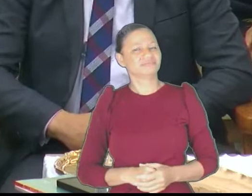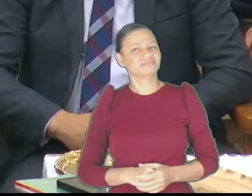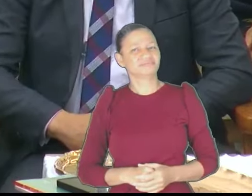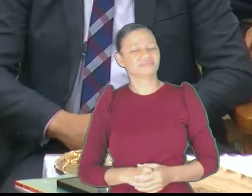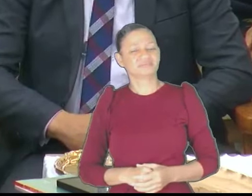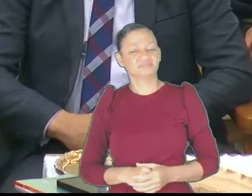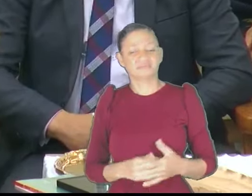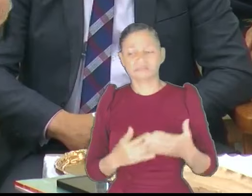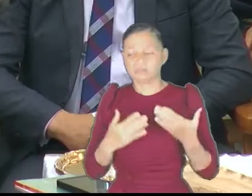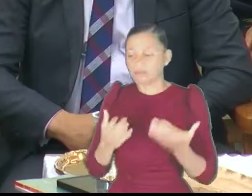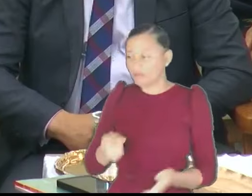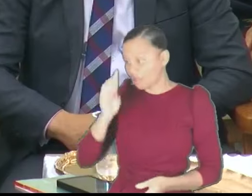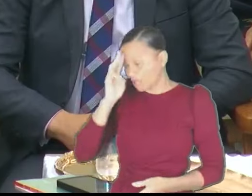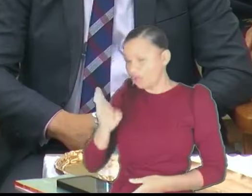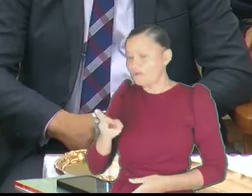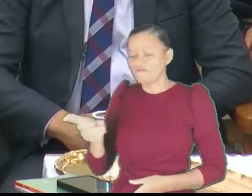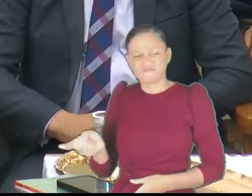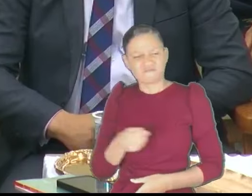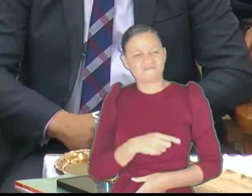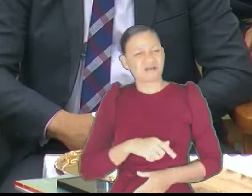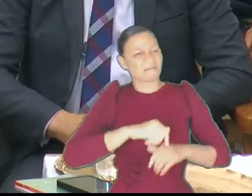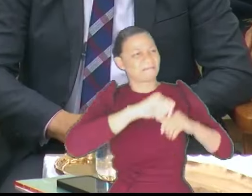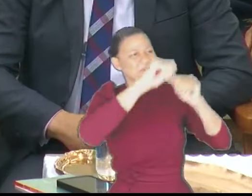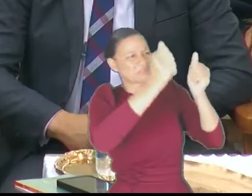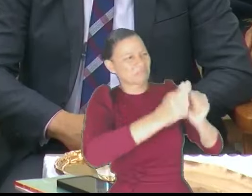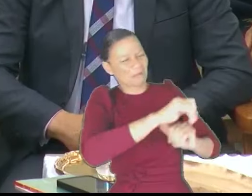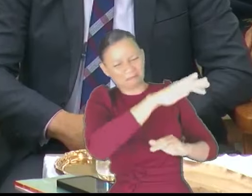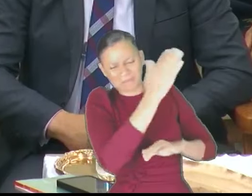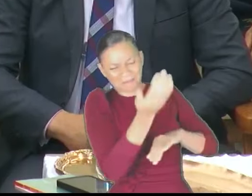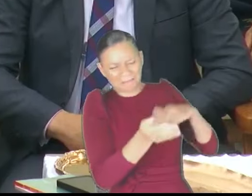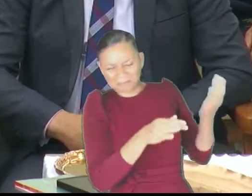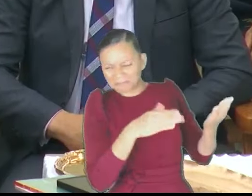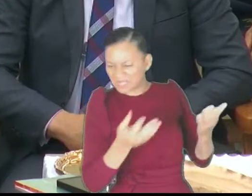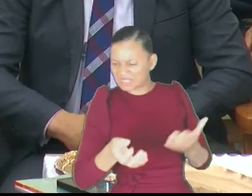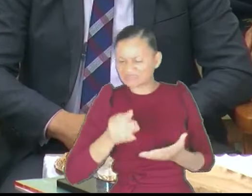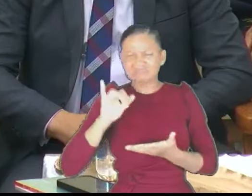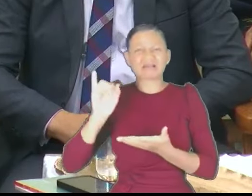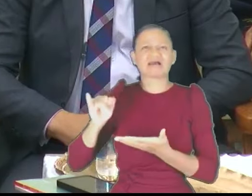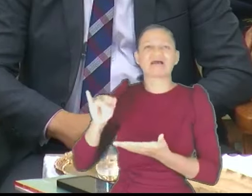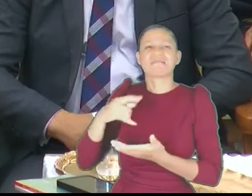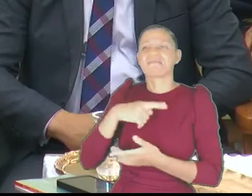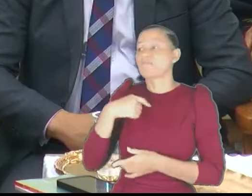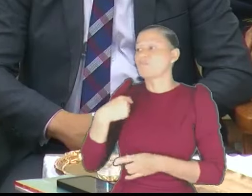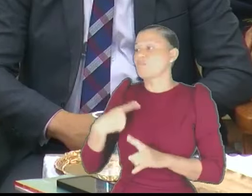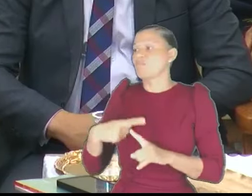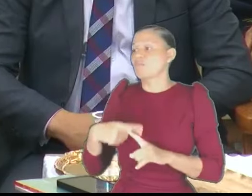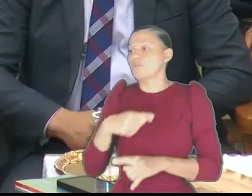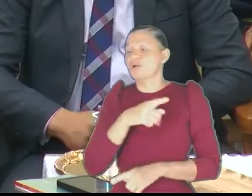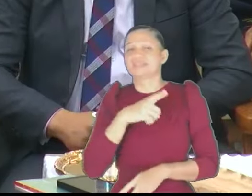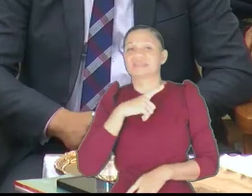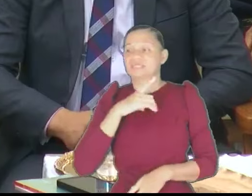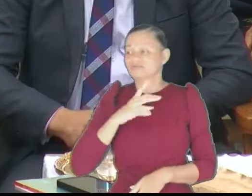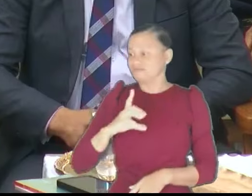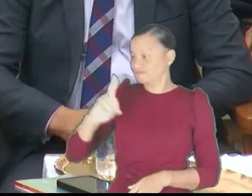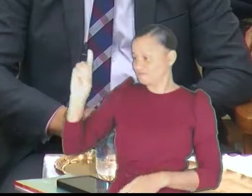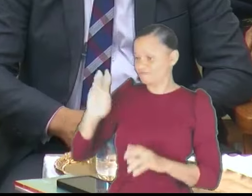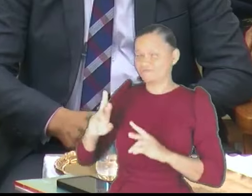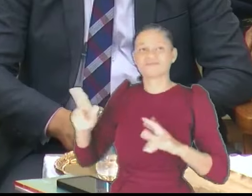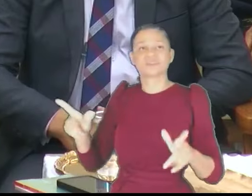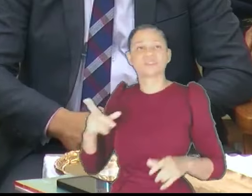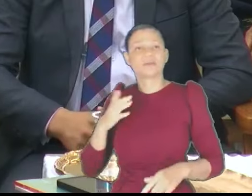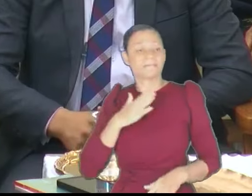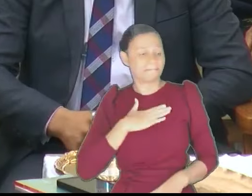Ela chegou para cá e disse, derruba esses altares de Jeová aí. Por quê? Porque lá da onde eu venho, eu tenho um Deus diferente. Tem, o